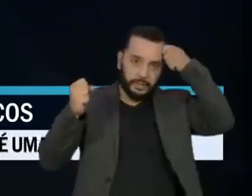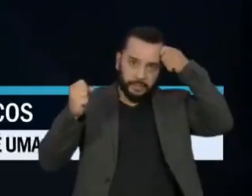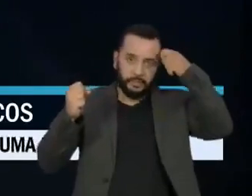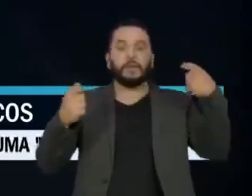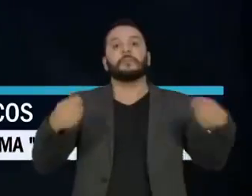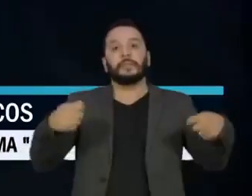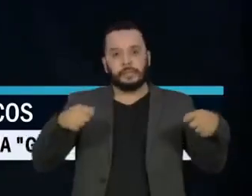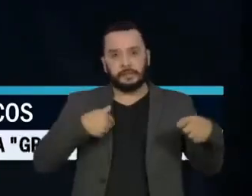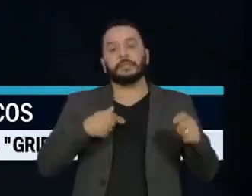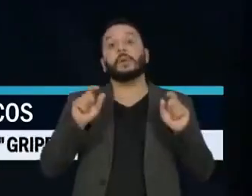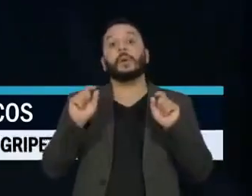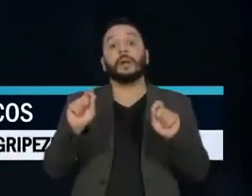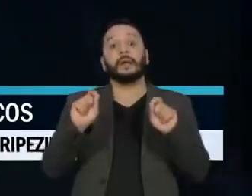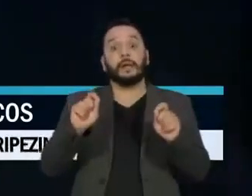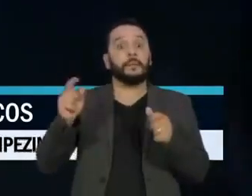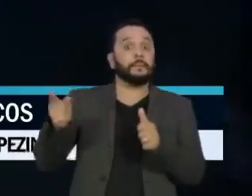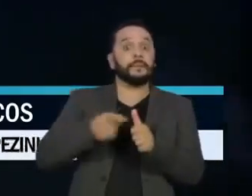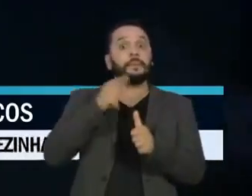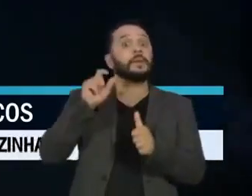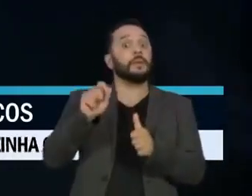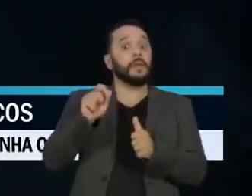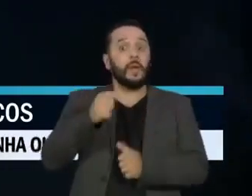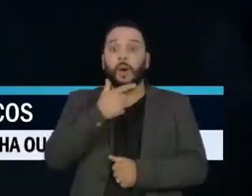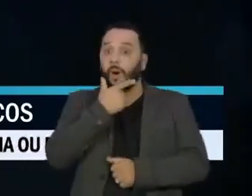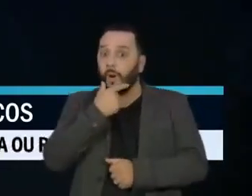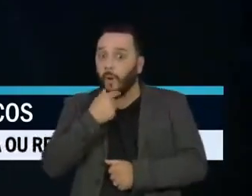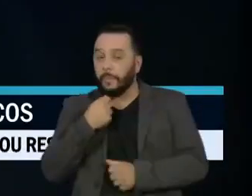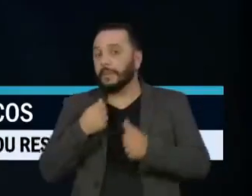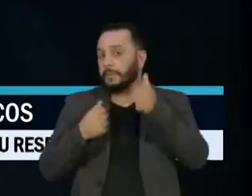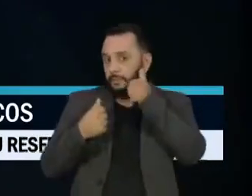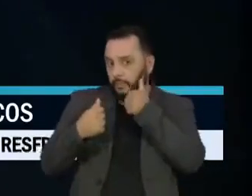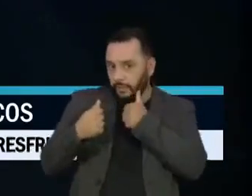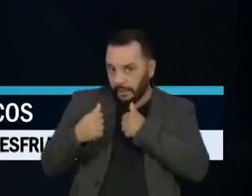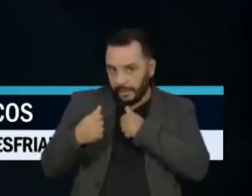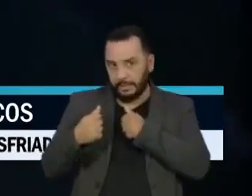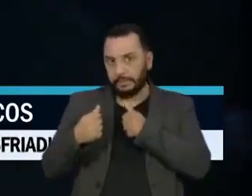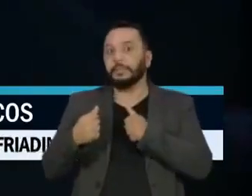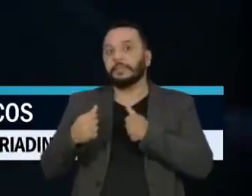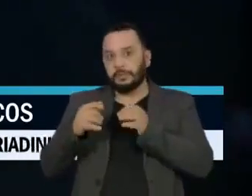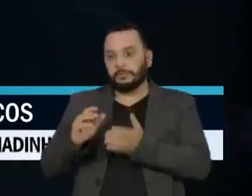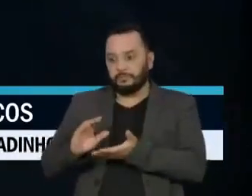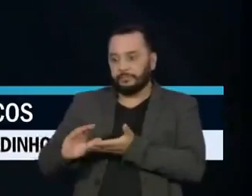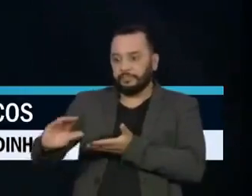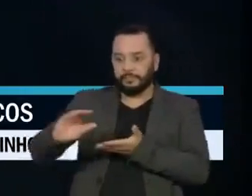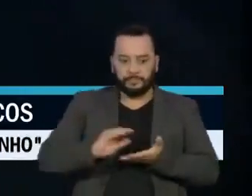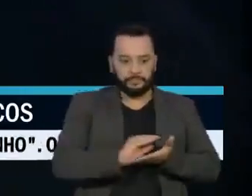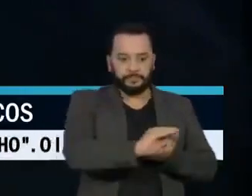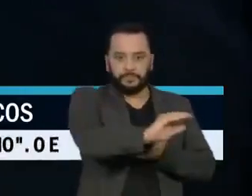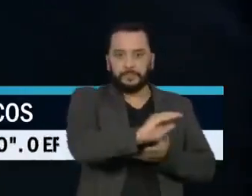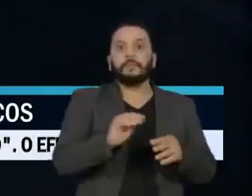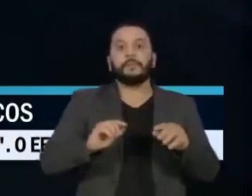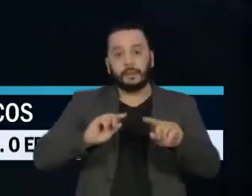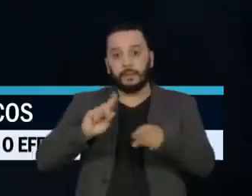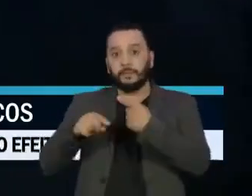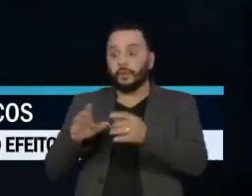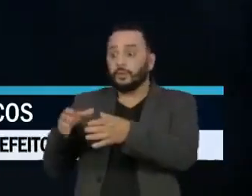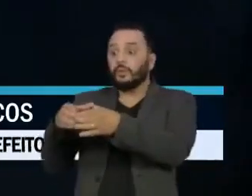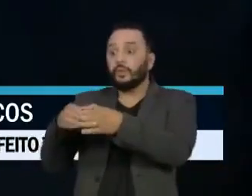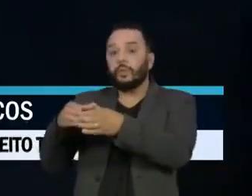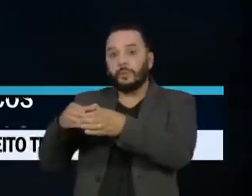ser feita primeiro entre homens e mulheres e depois dentro de cada grupo entre brancos e